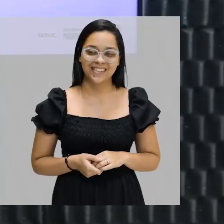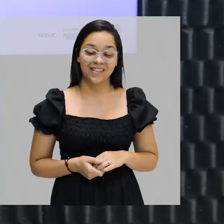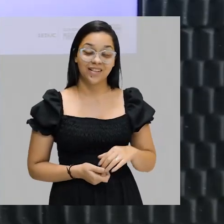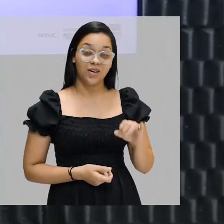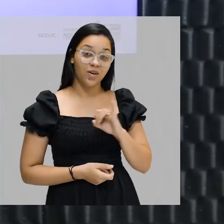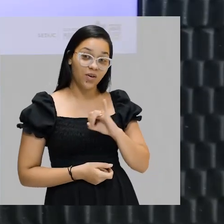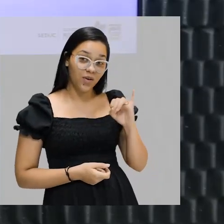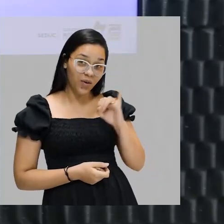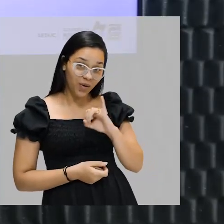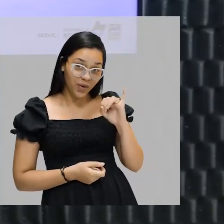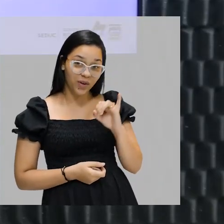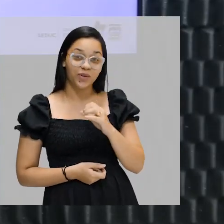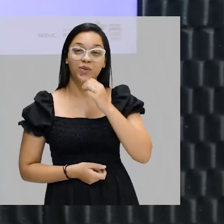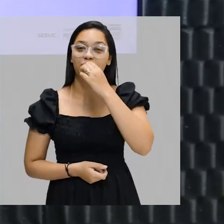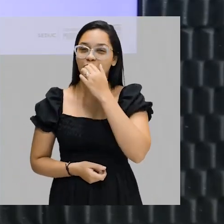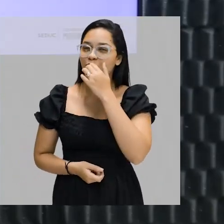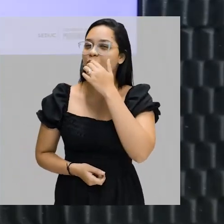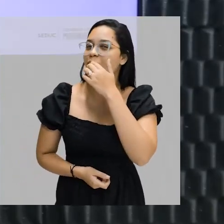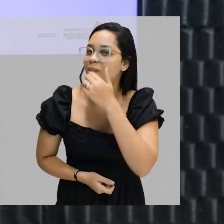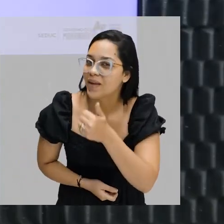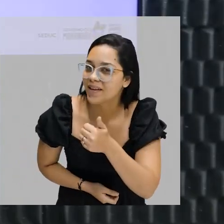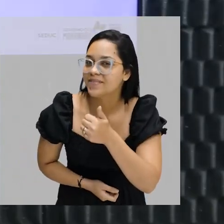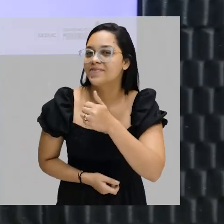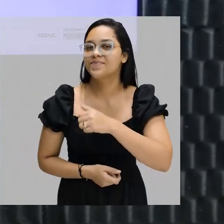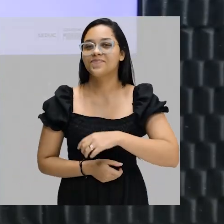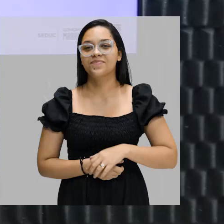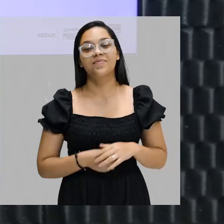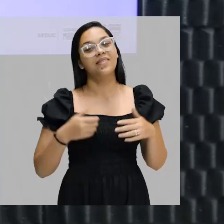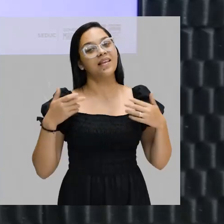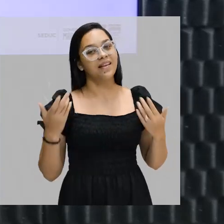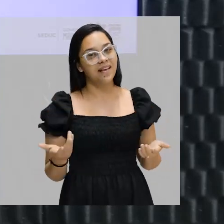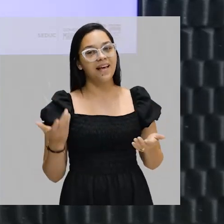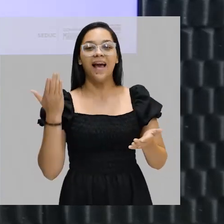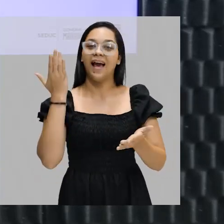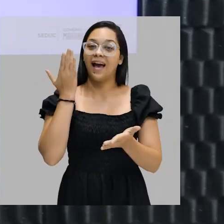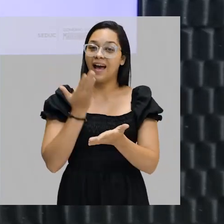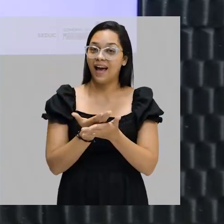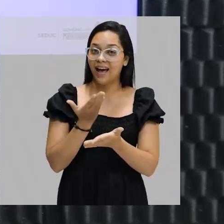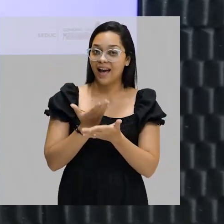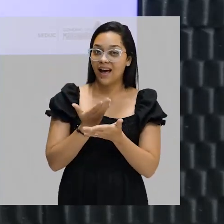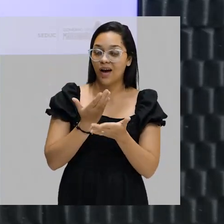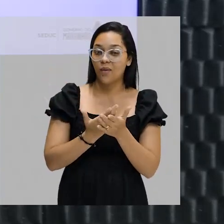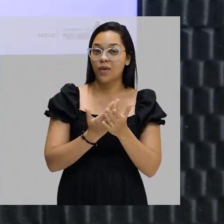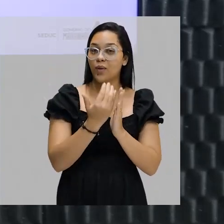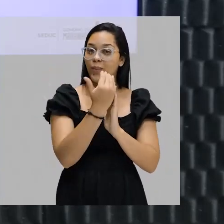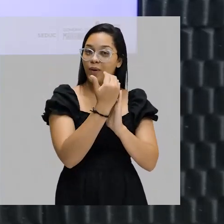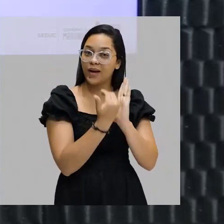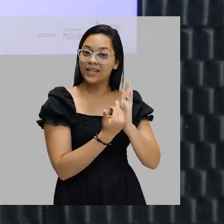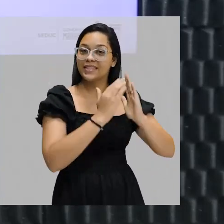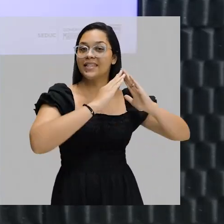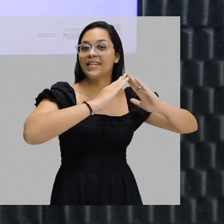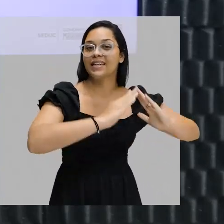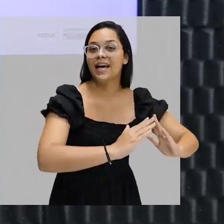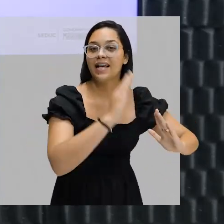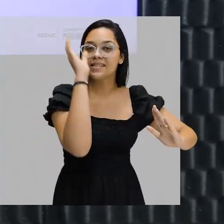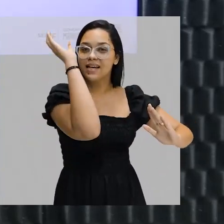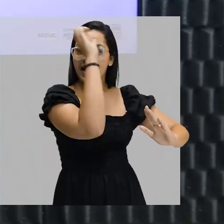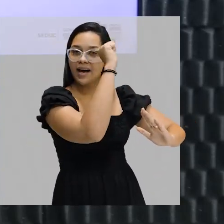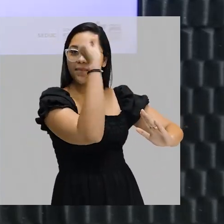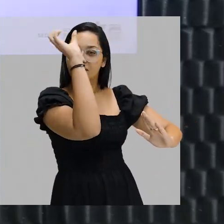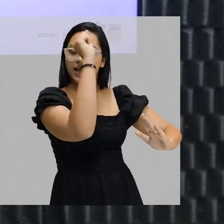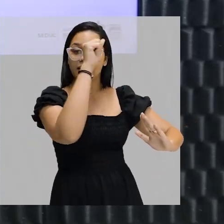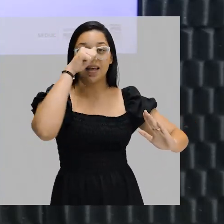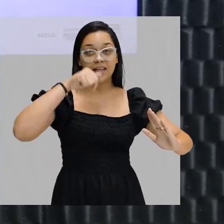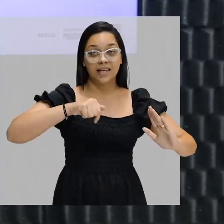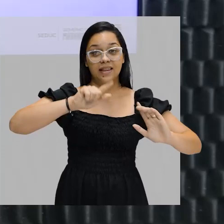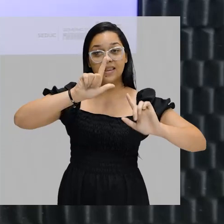Oi Jesus tudo bem com vocês esta é mais uma aula do programa fique em casa aprendendo